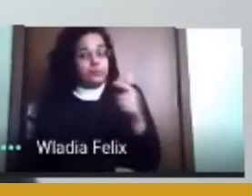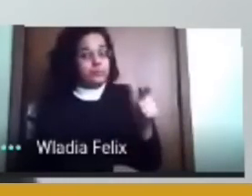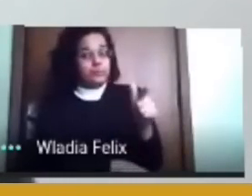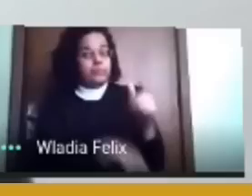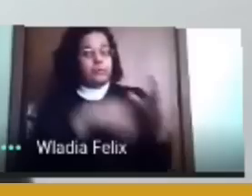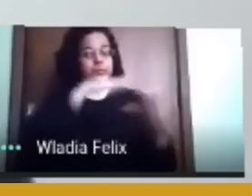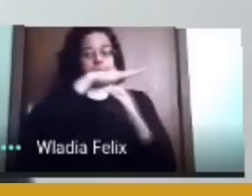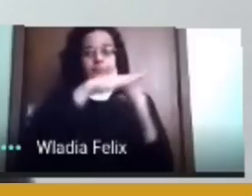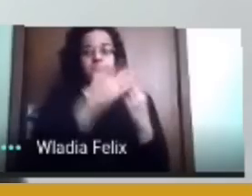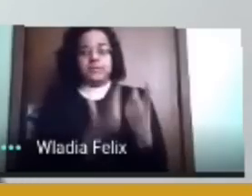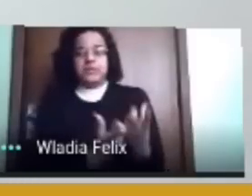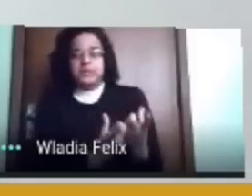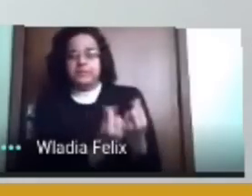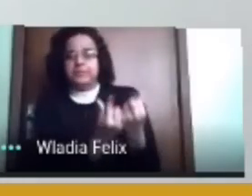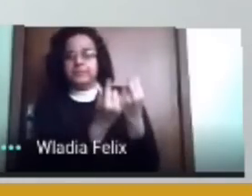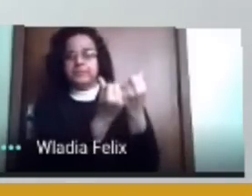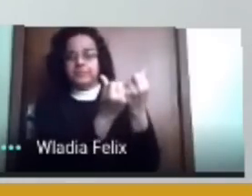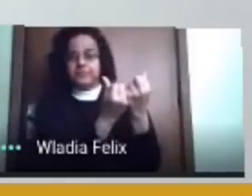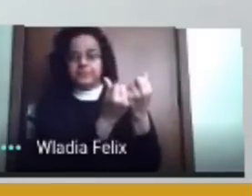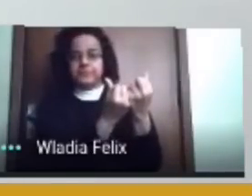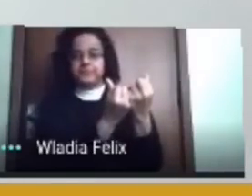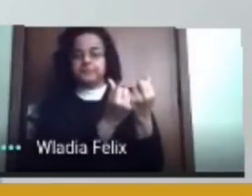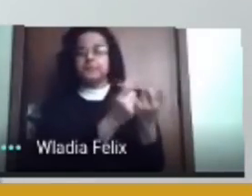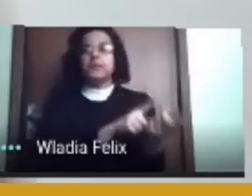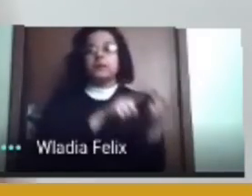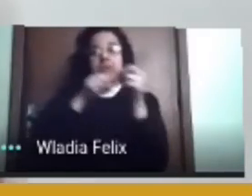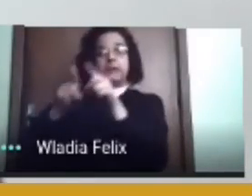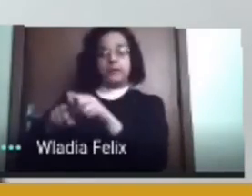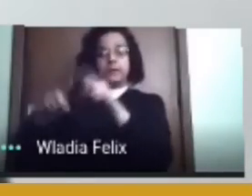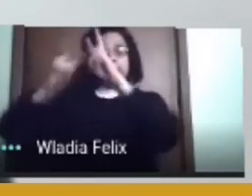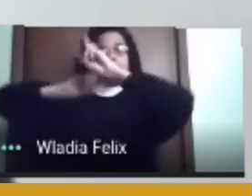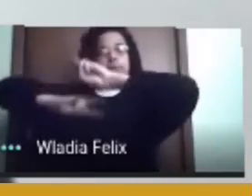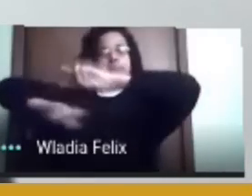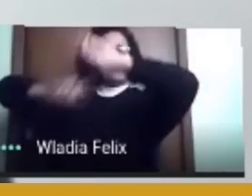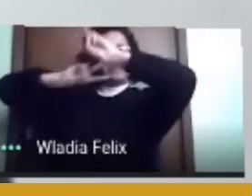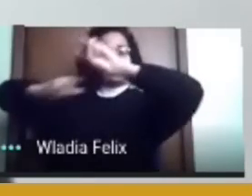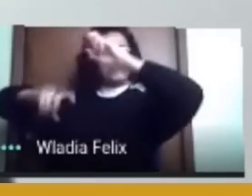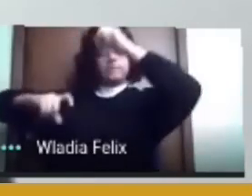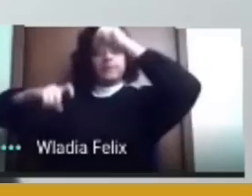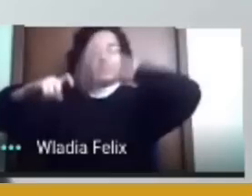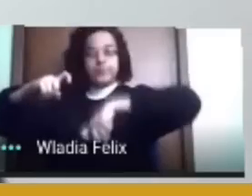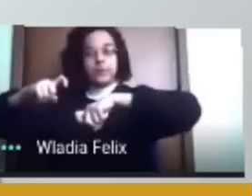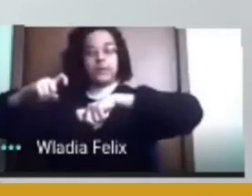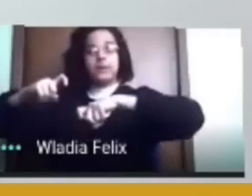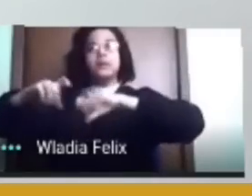monetário, e a exploração sexual é quando alguma dessas violências sexuais, todas essas que eu mencionei para